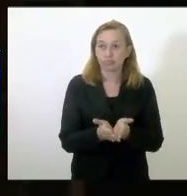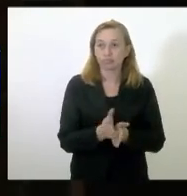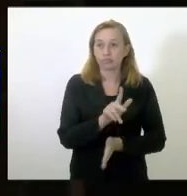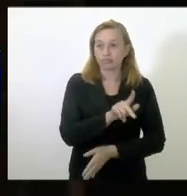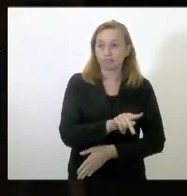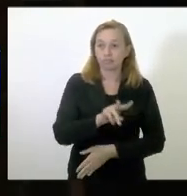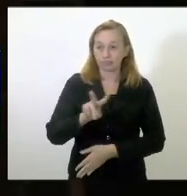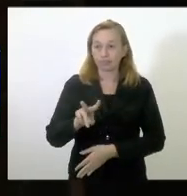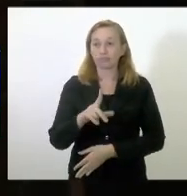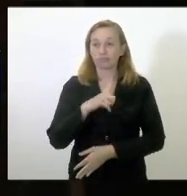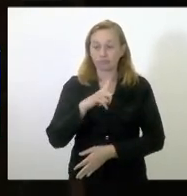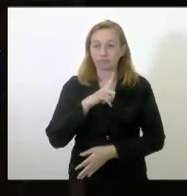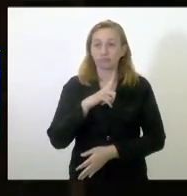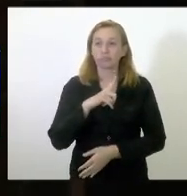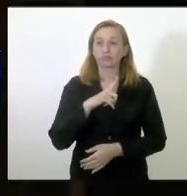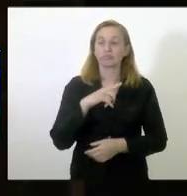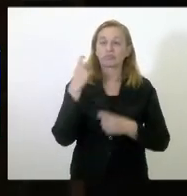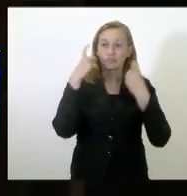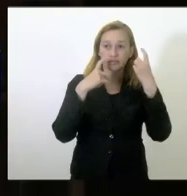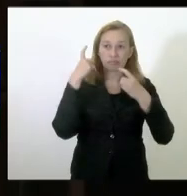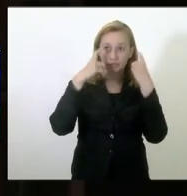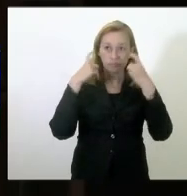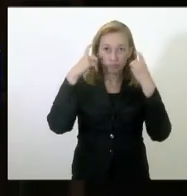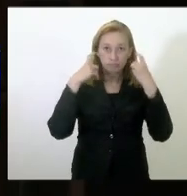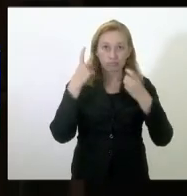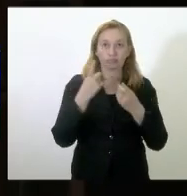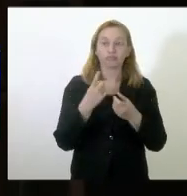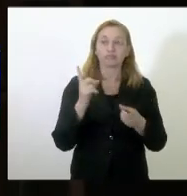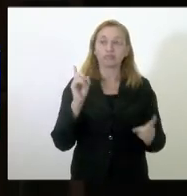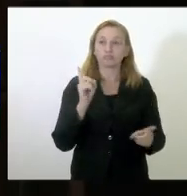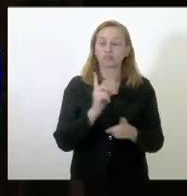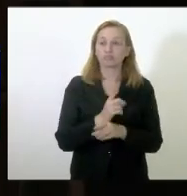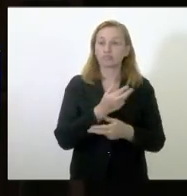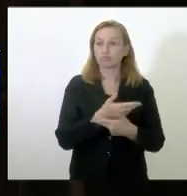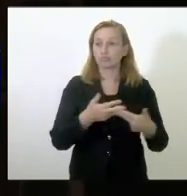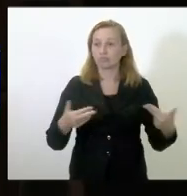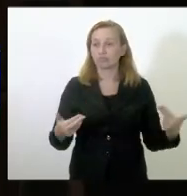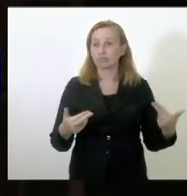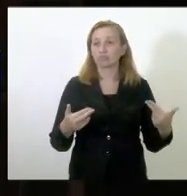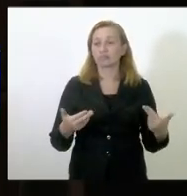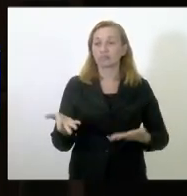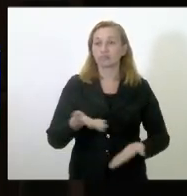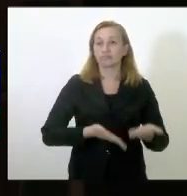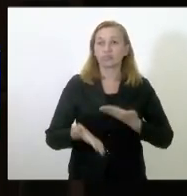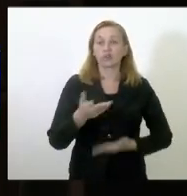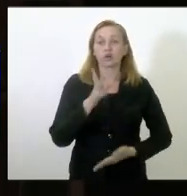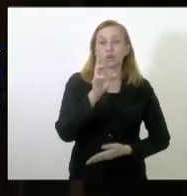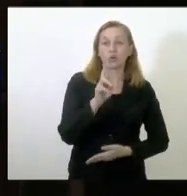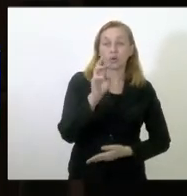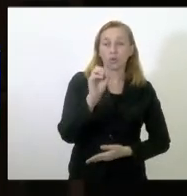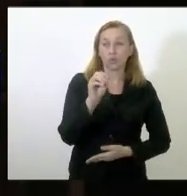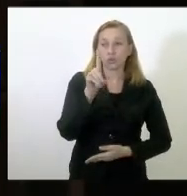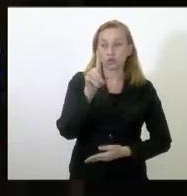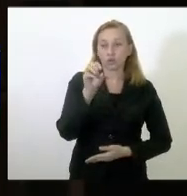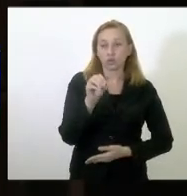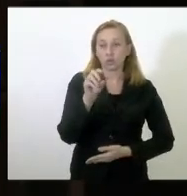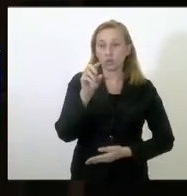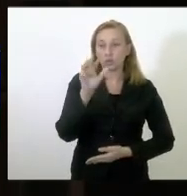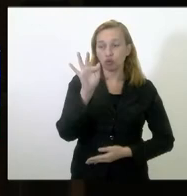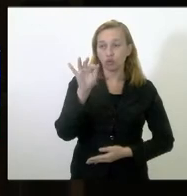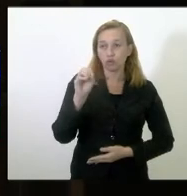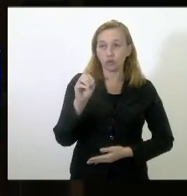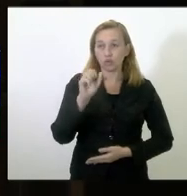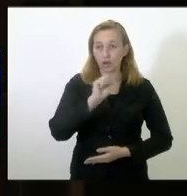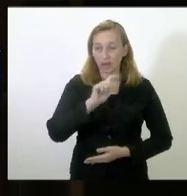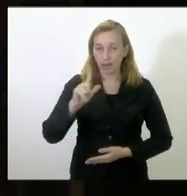essa preocupação. Encontramos grandes parceiros, entre eles Rodolfo Real, que tem sido um